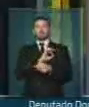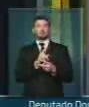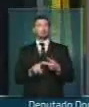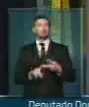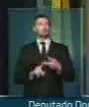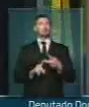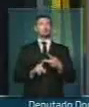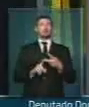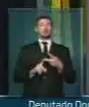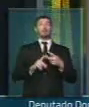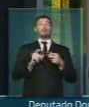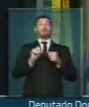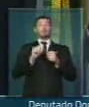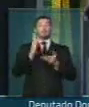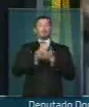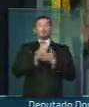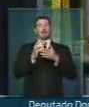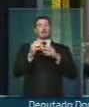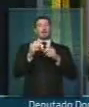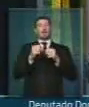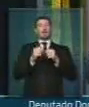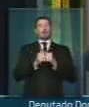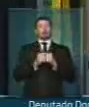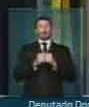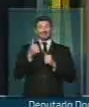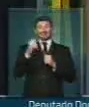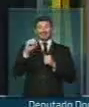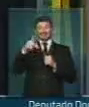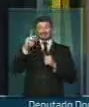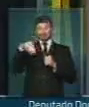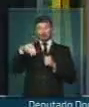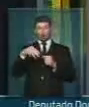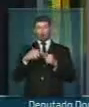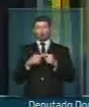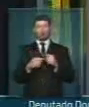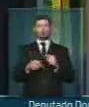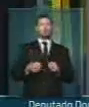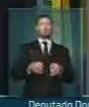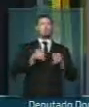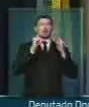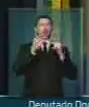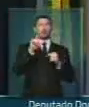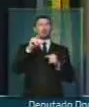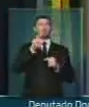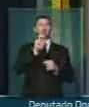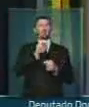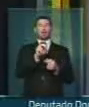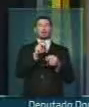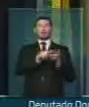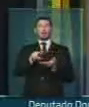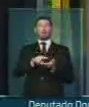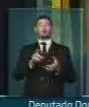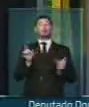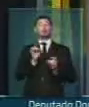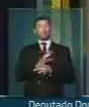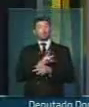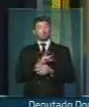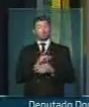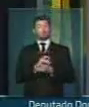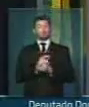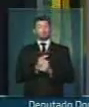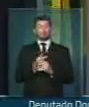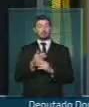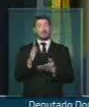equiparam parcialmente. 10 quilômetros depois, em Piritoró, outro prédio de 50 leitos. Está pronto, tem